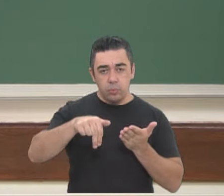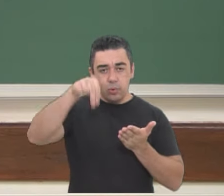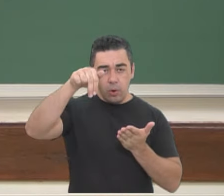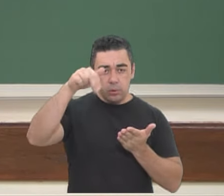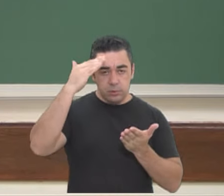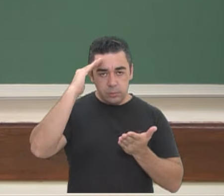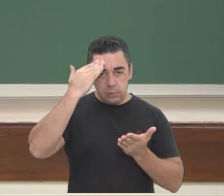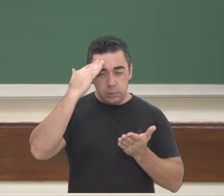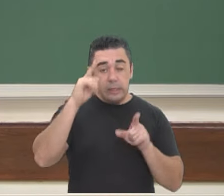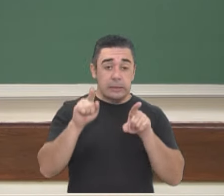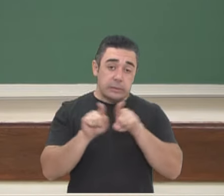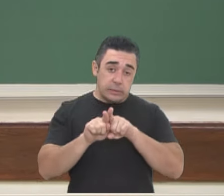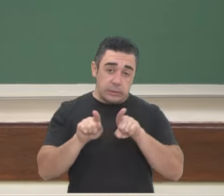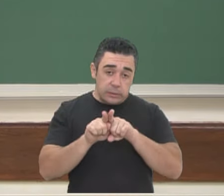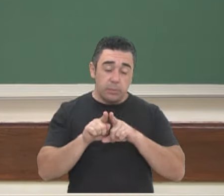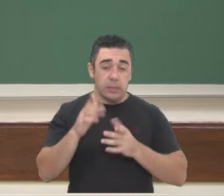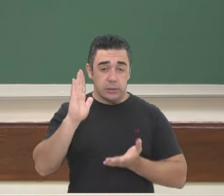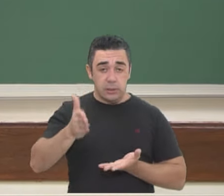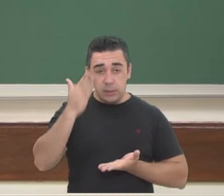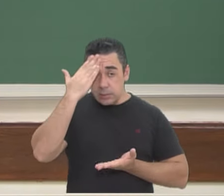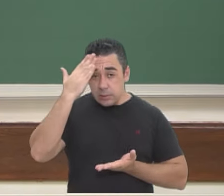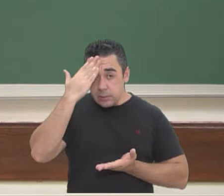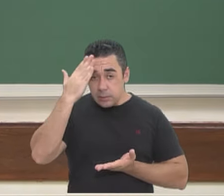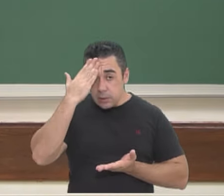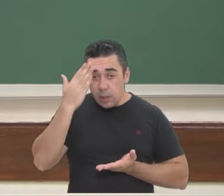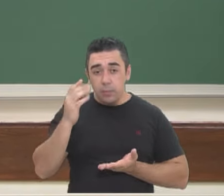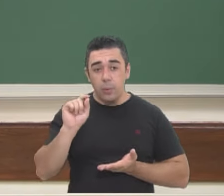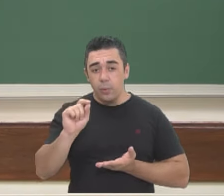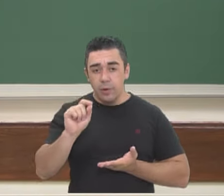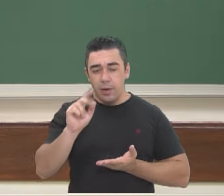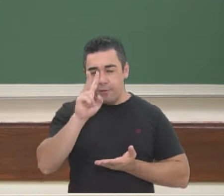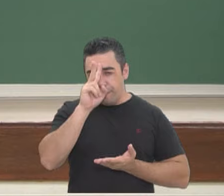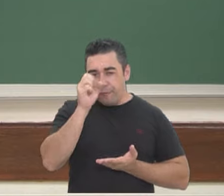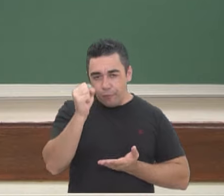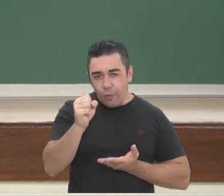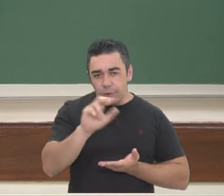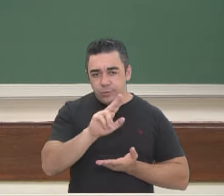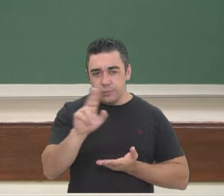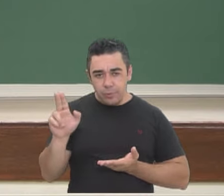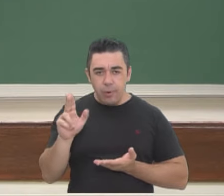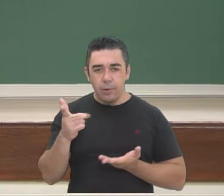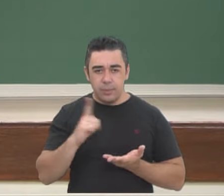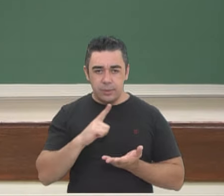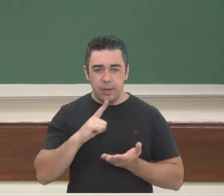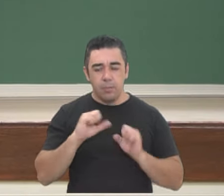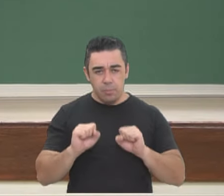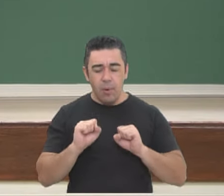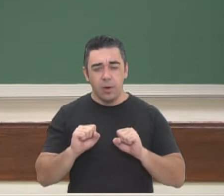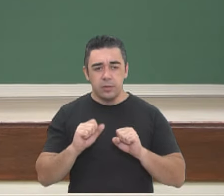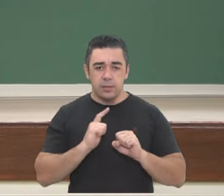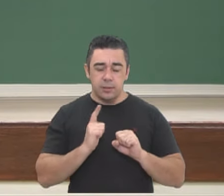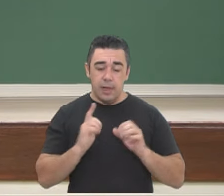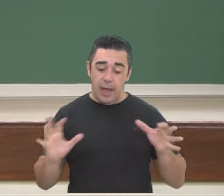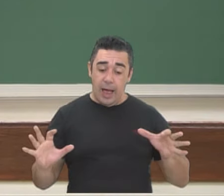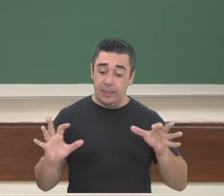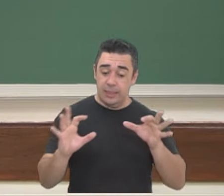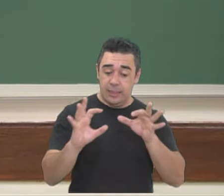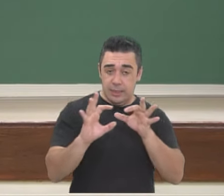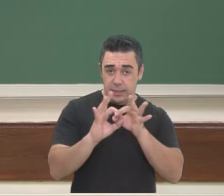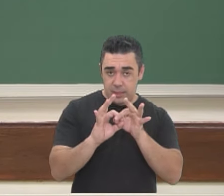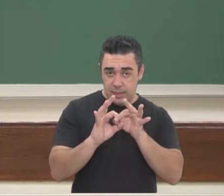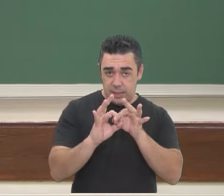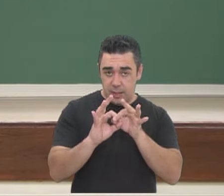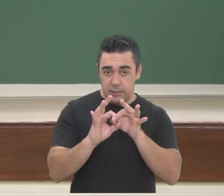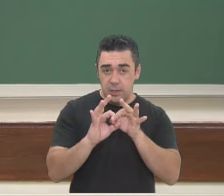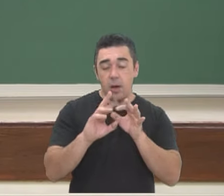norte e ao mesmo tempo a gente já sabe que essa força que eu estou falando pode ser de duas maneiras força